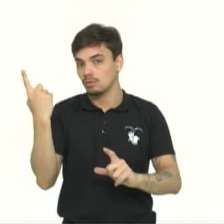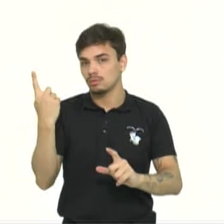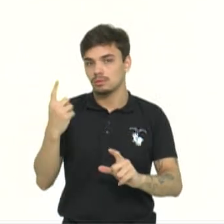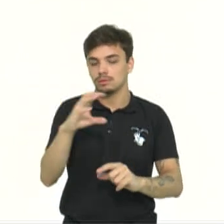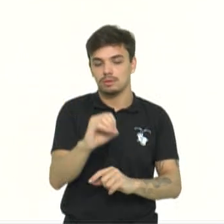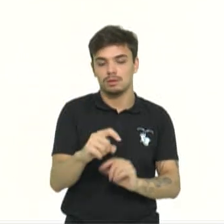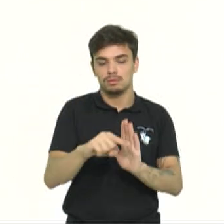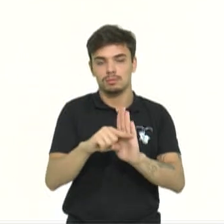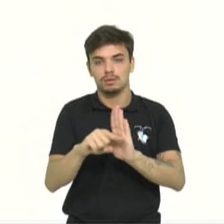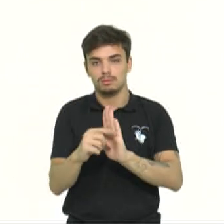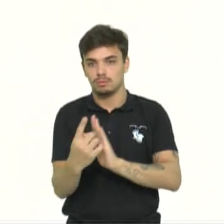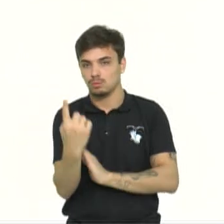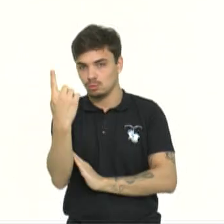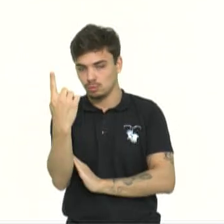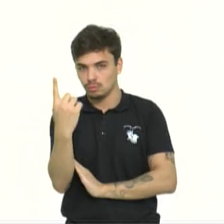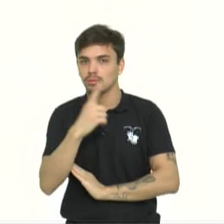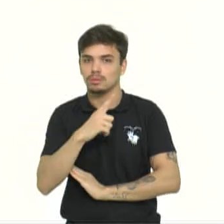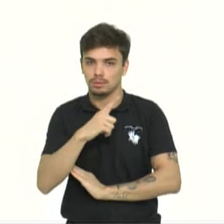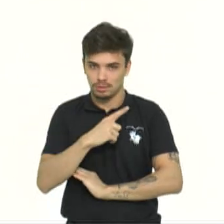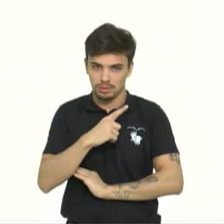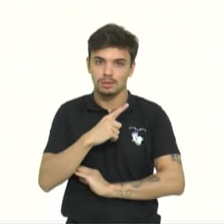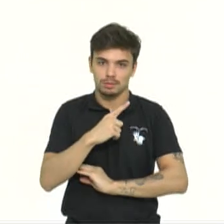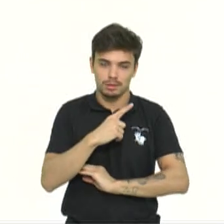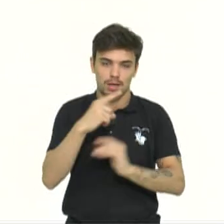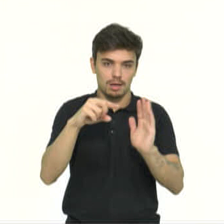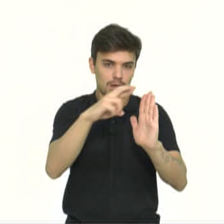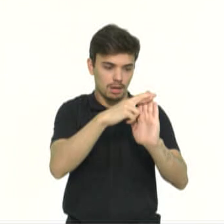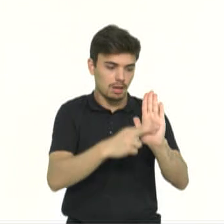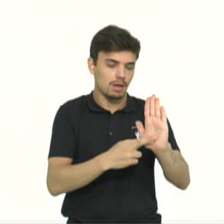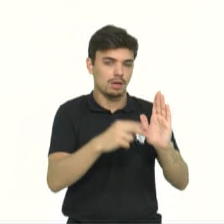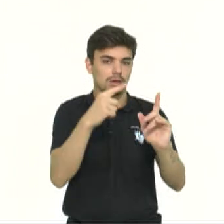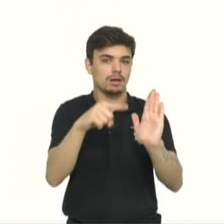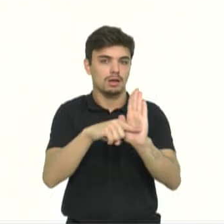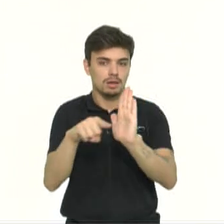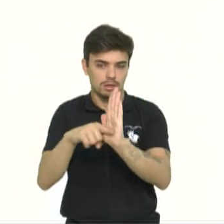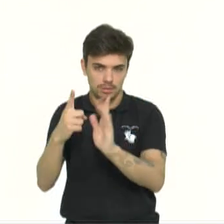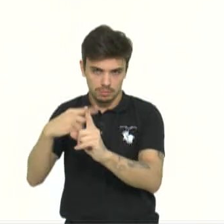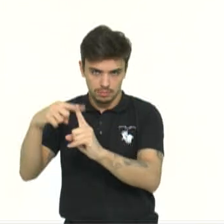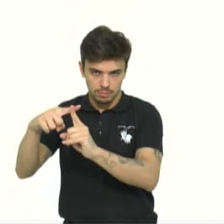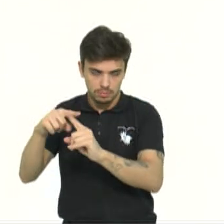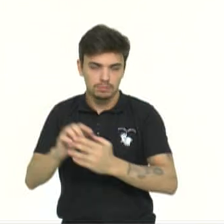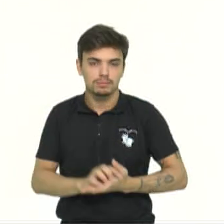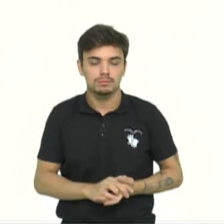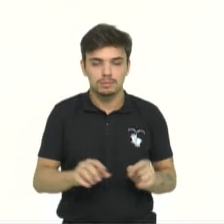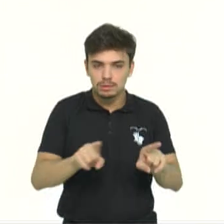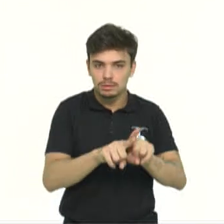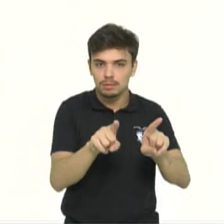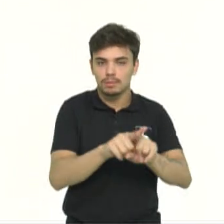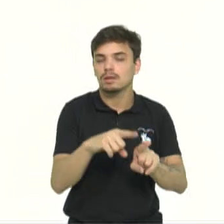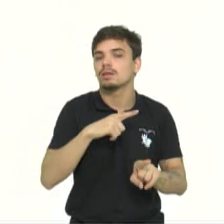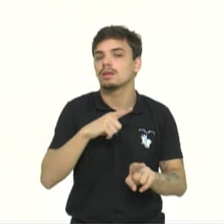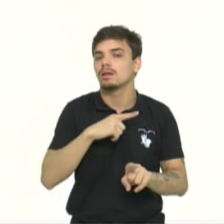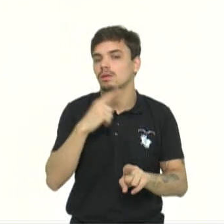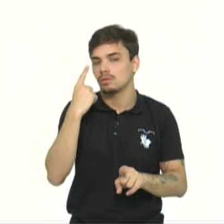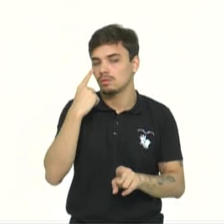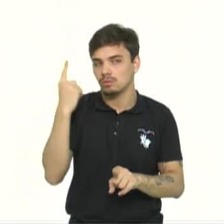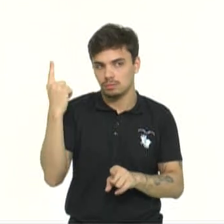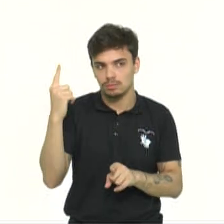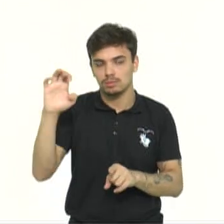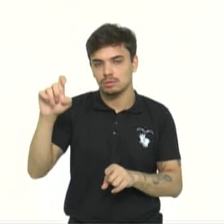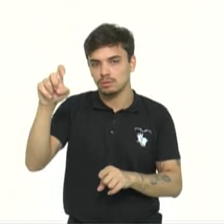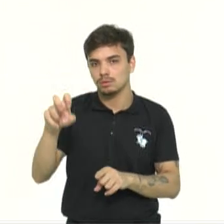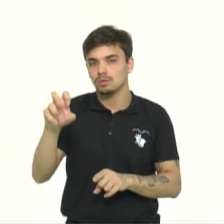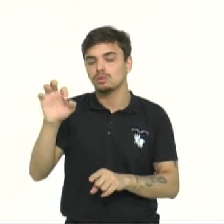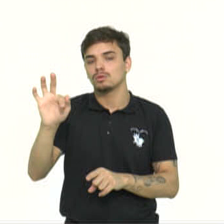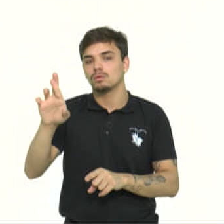menos 1, a gente faz joguinho de sinal aqui, sabe que teve um delta NOx de 1. E aqui para o enxofre, saiu do mais 6, foi